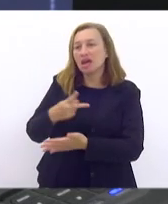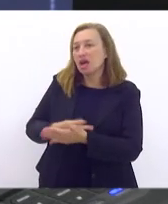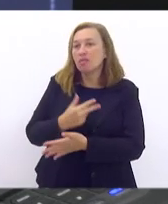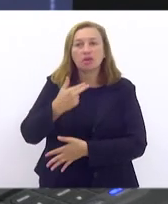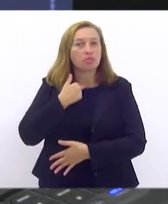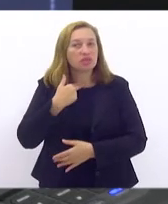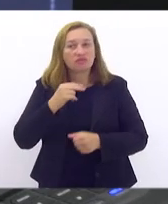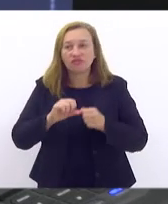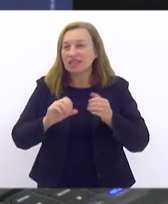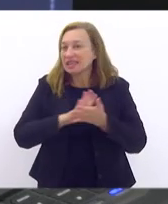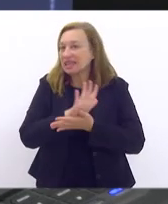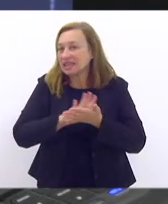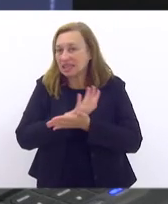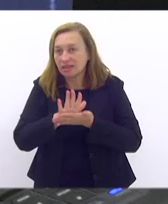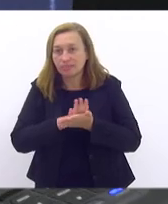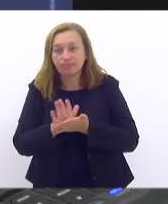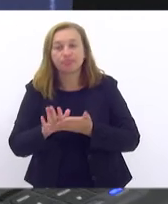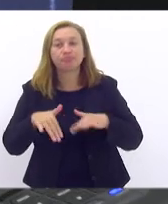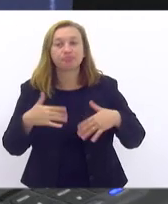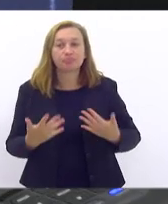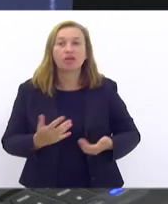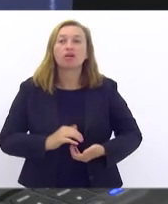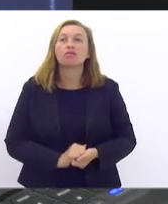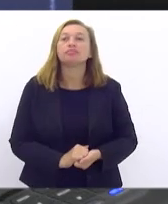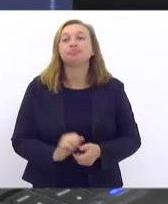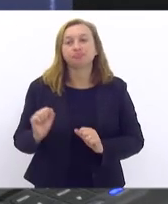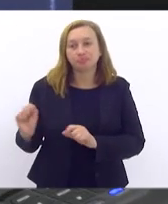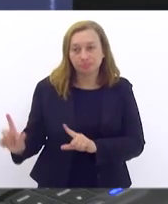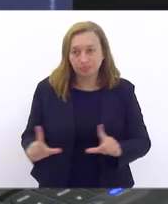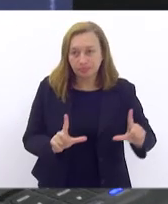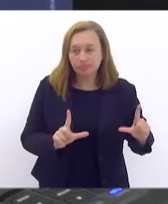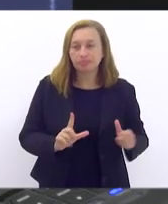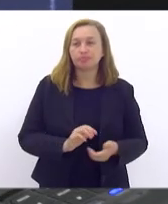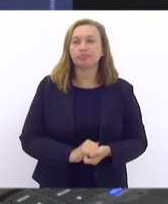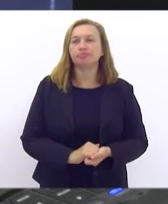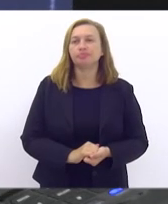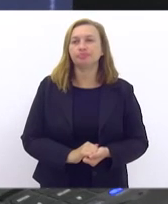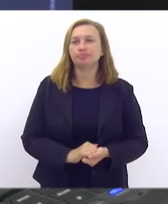fazer nada, né? Pode passar.